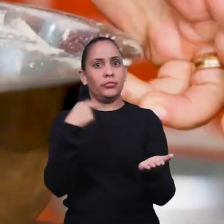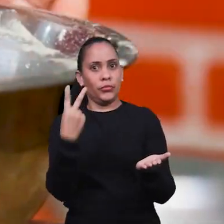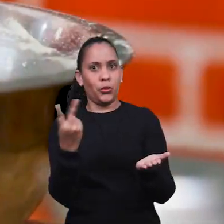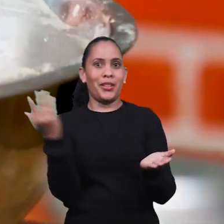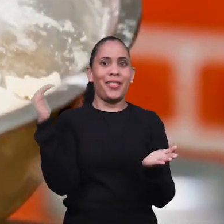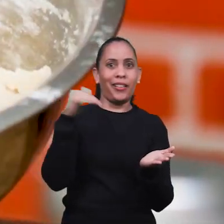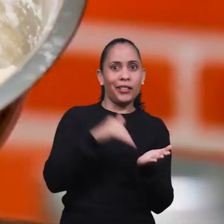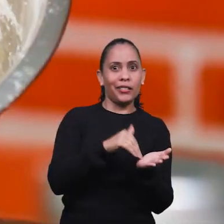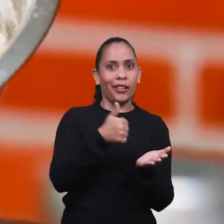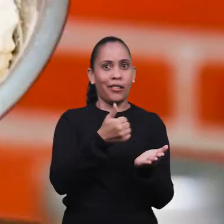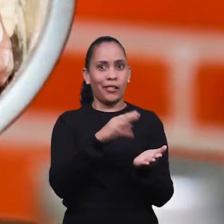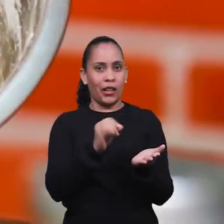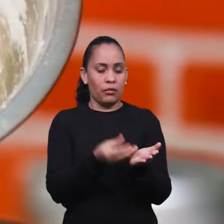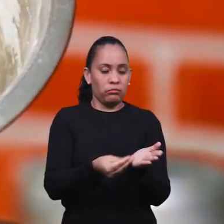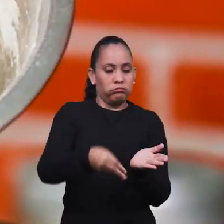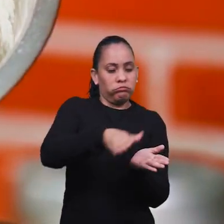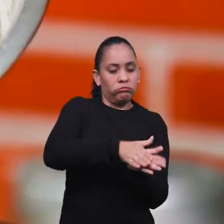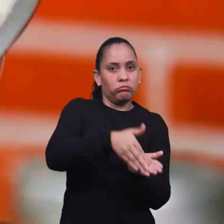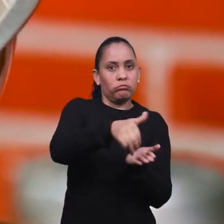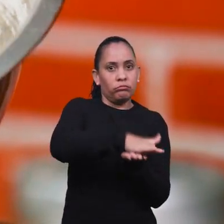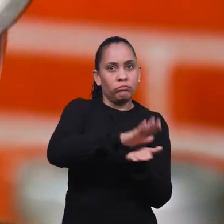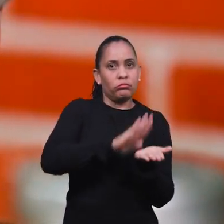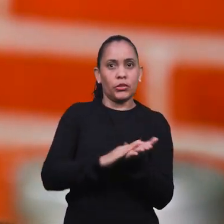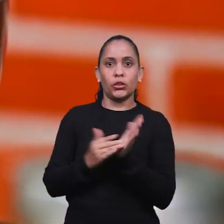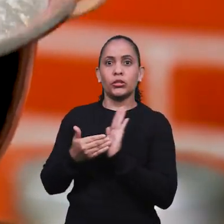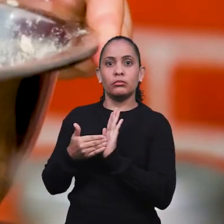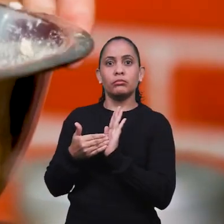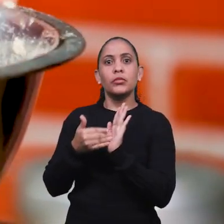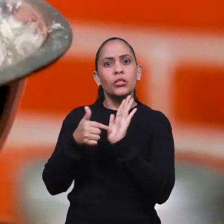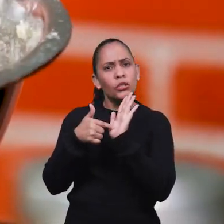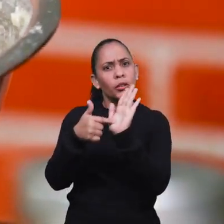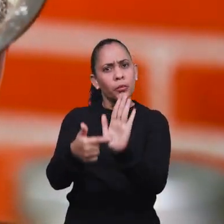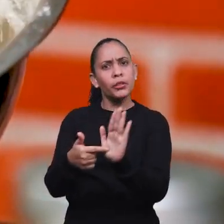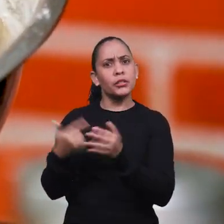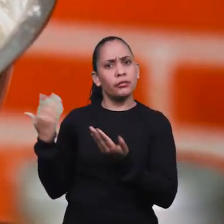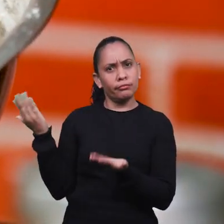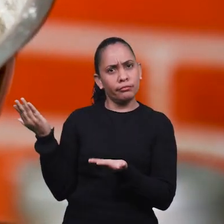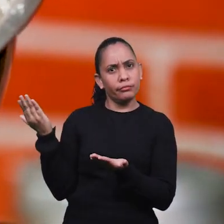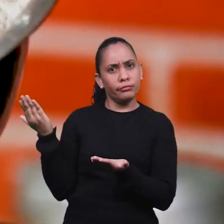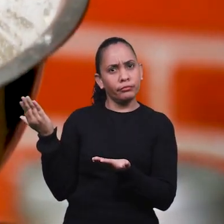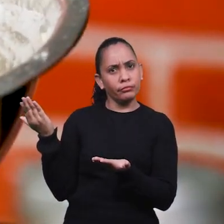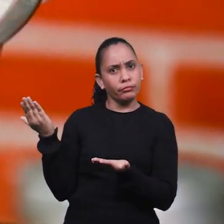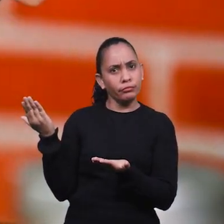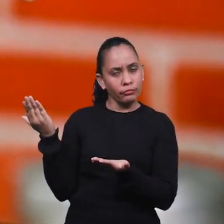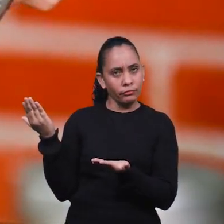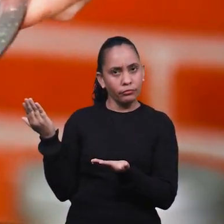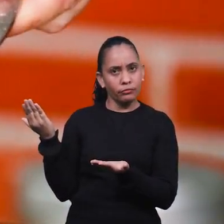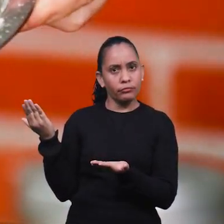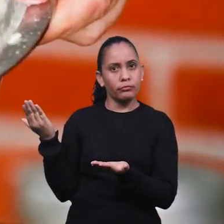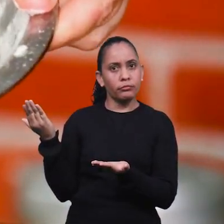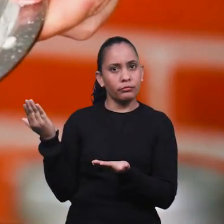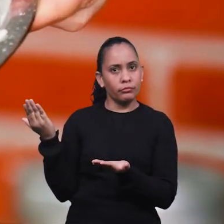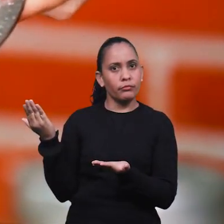o meio, da ponta para o meio. 10 dobras.